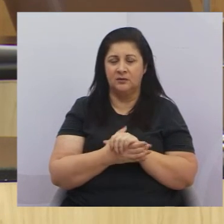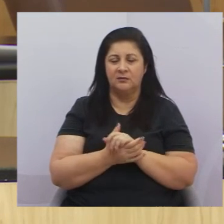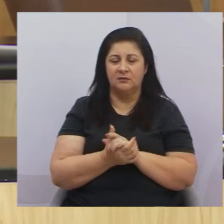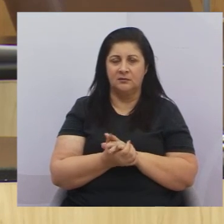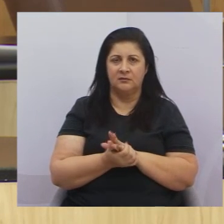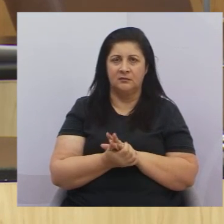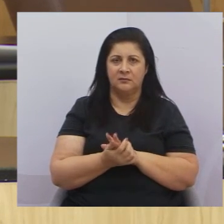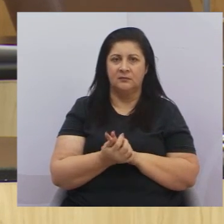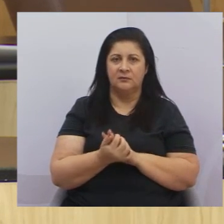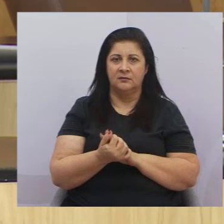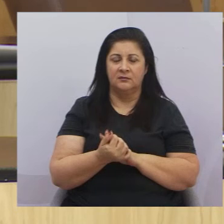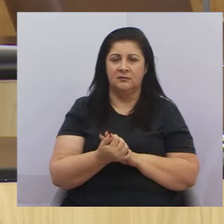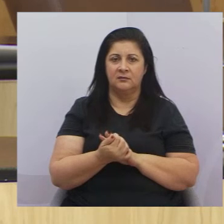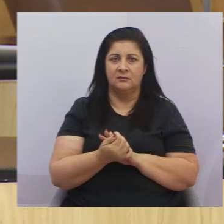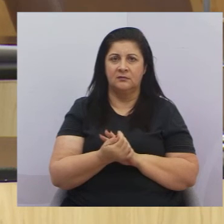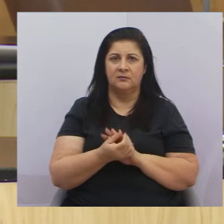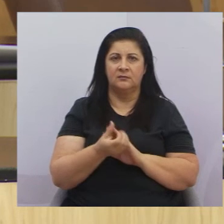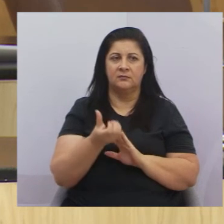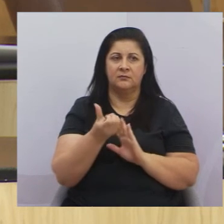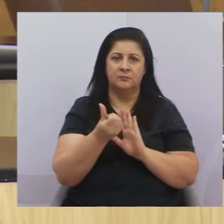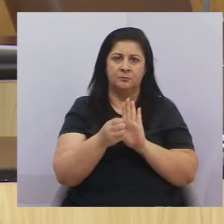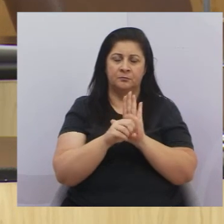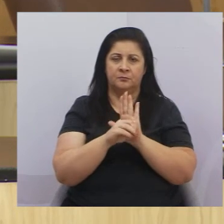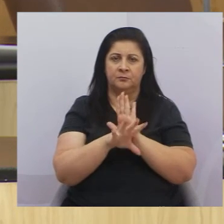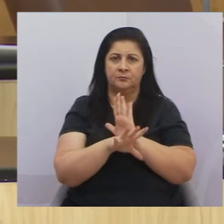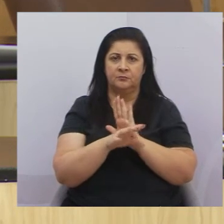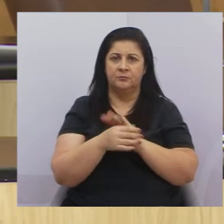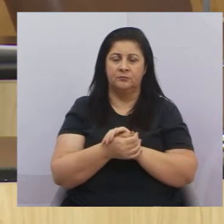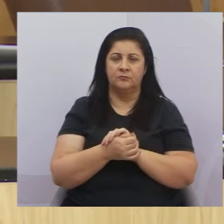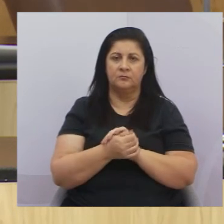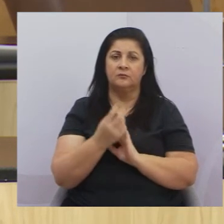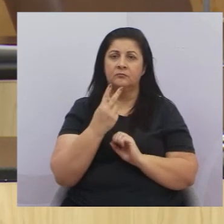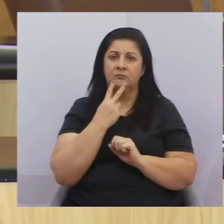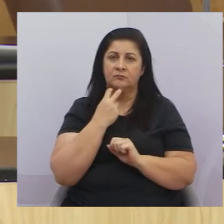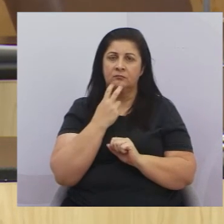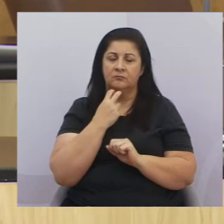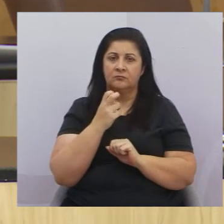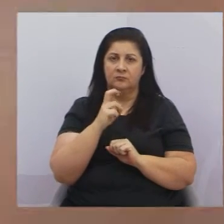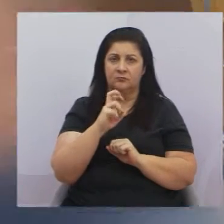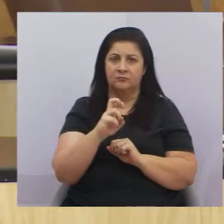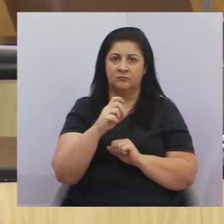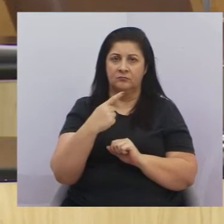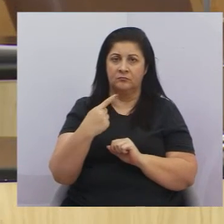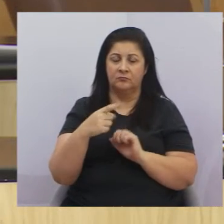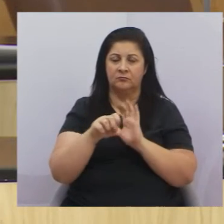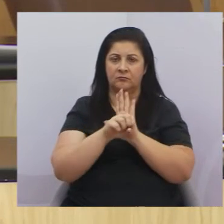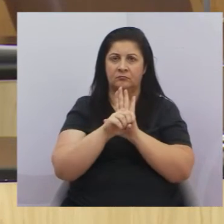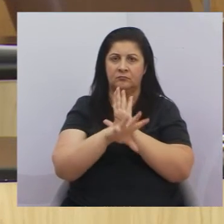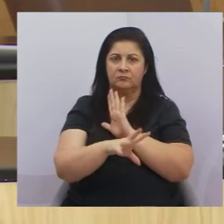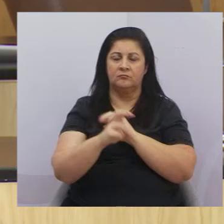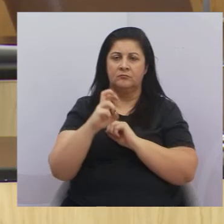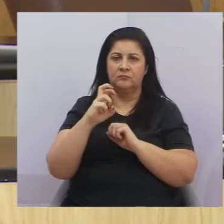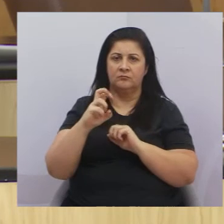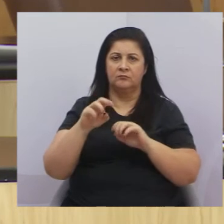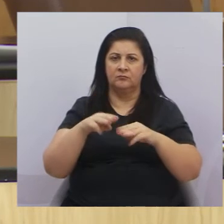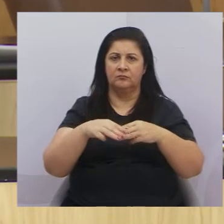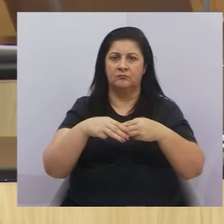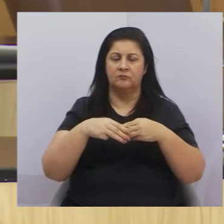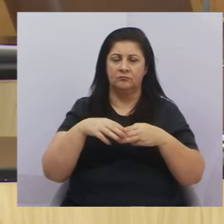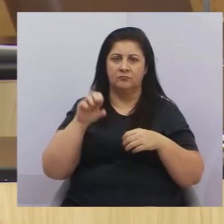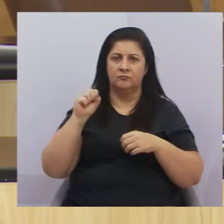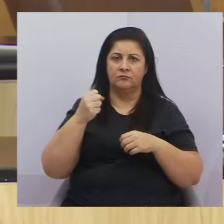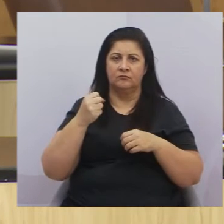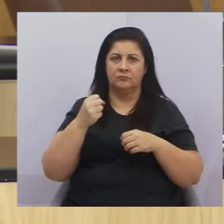Timóteo, 6 indicações. Valmindo Meia Lua, 51 indicações, 5 moções, 8